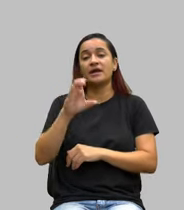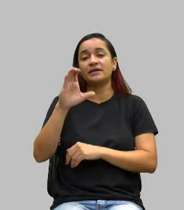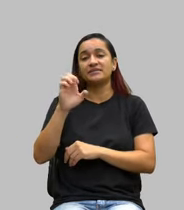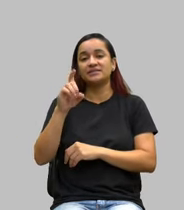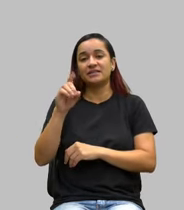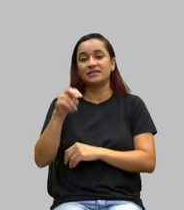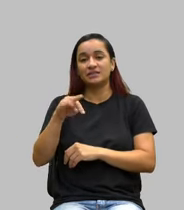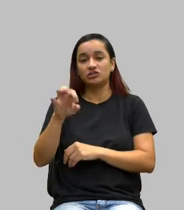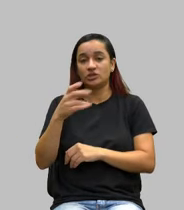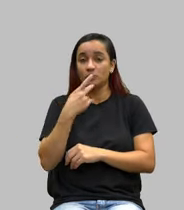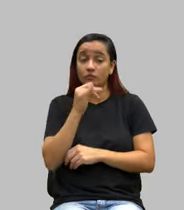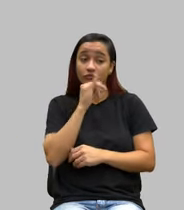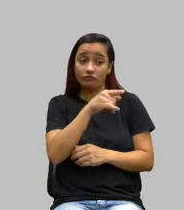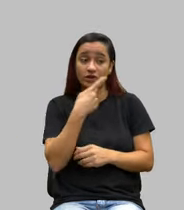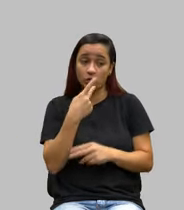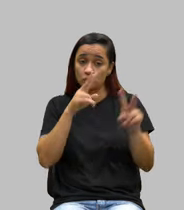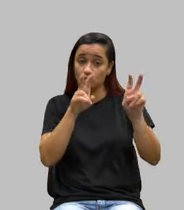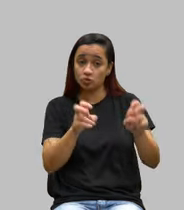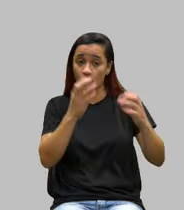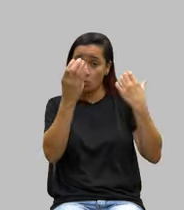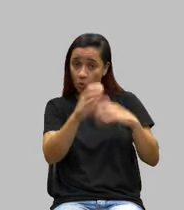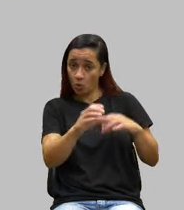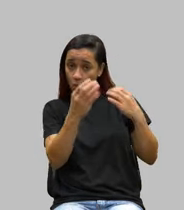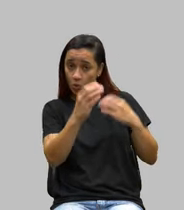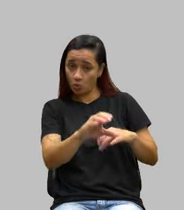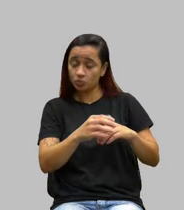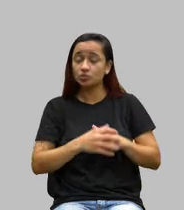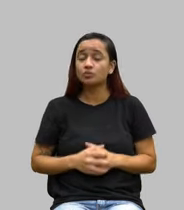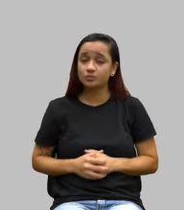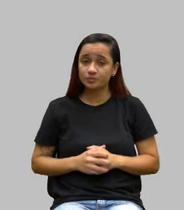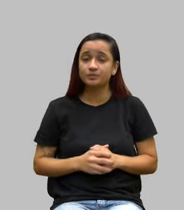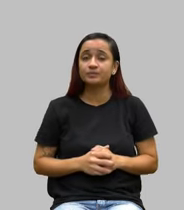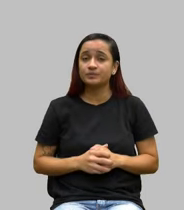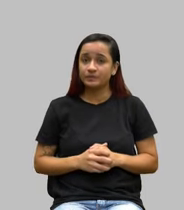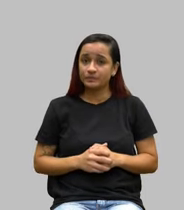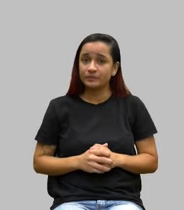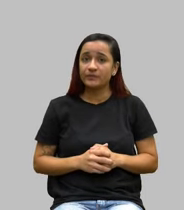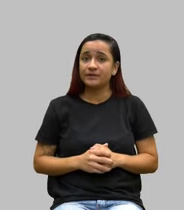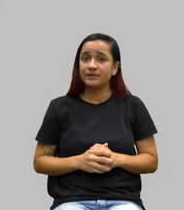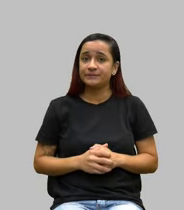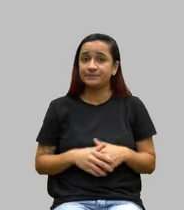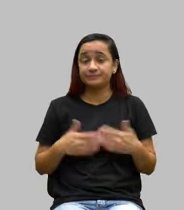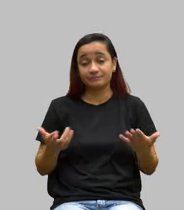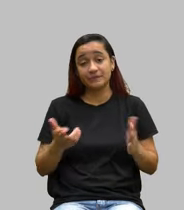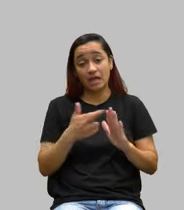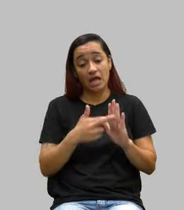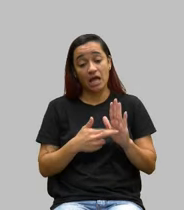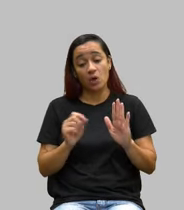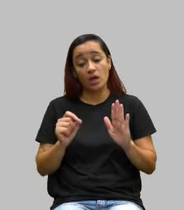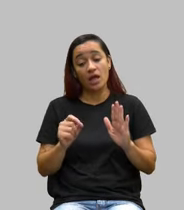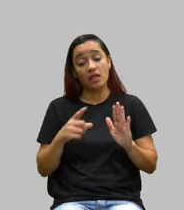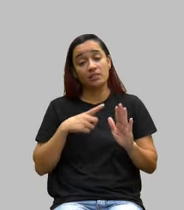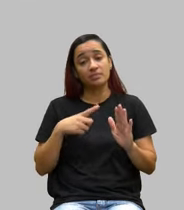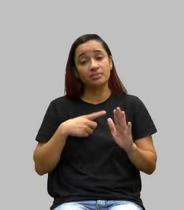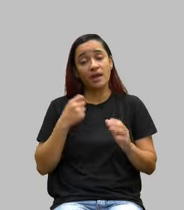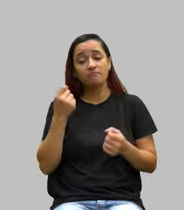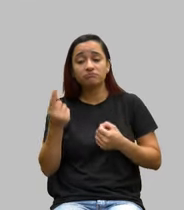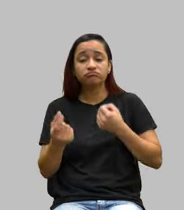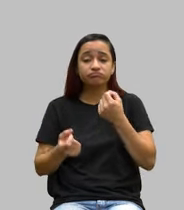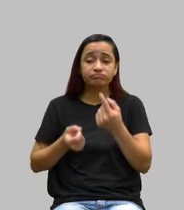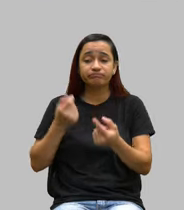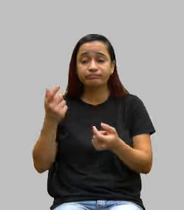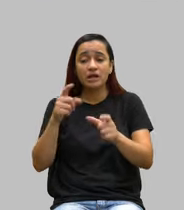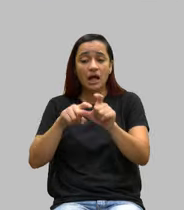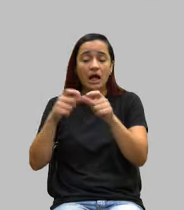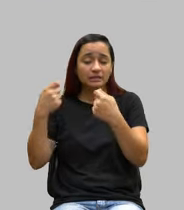concurso eh via de regra e são poucas demandas que chega ao meu gabinete dessa área